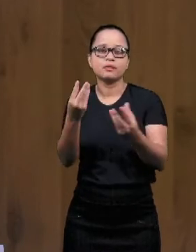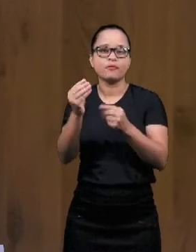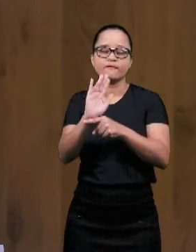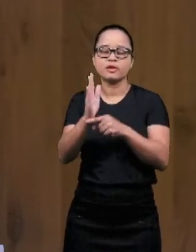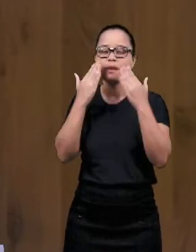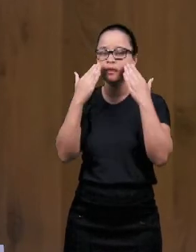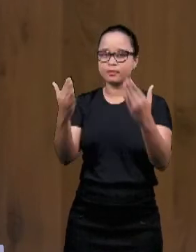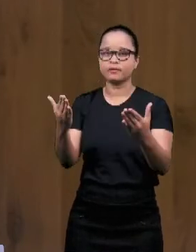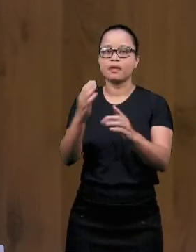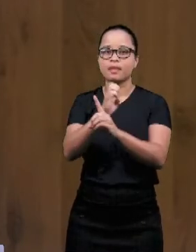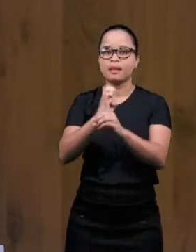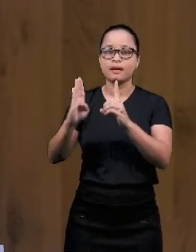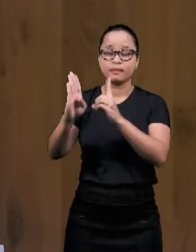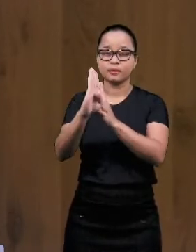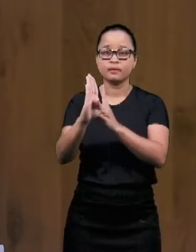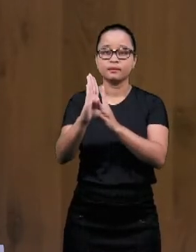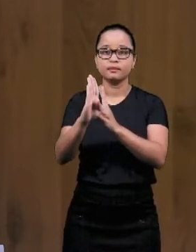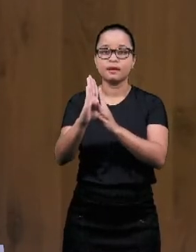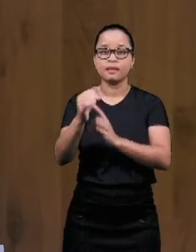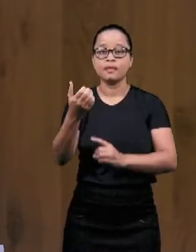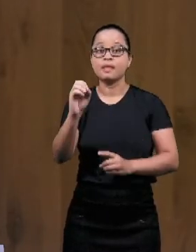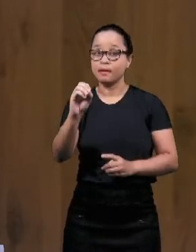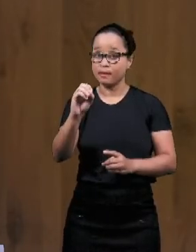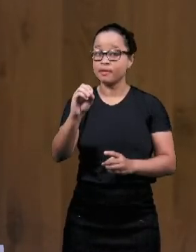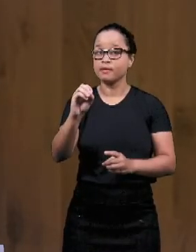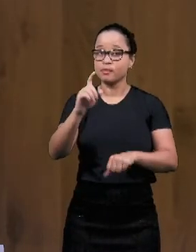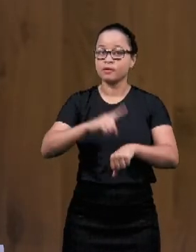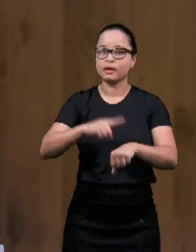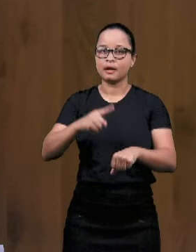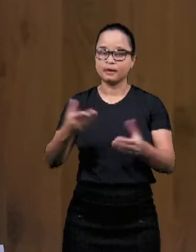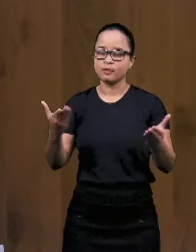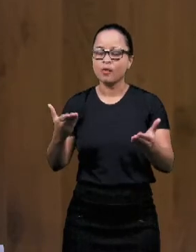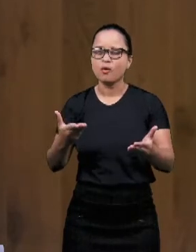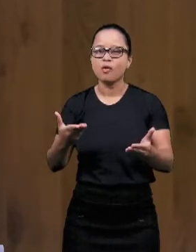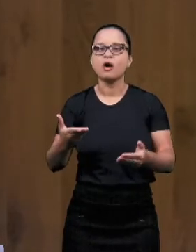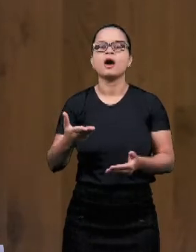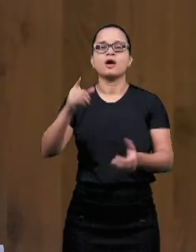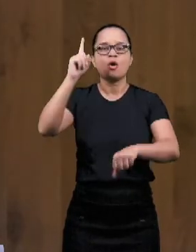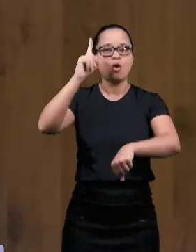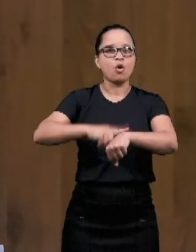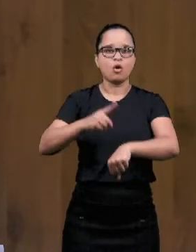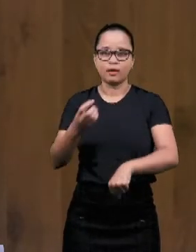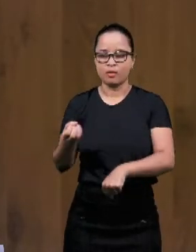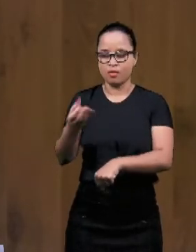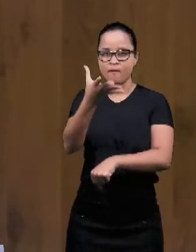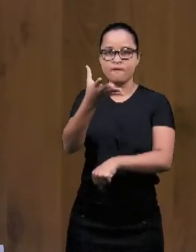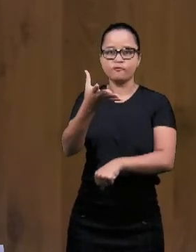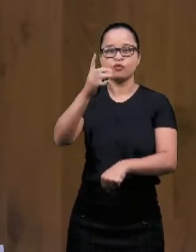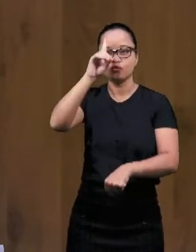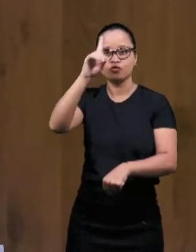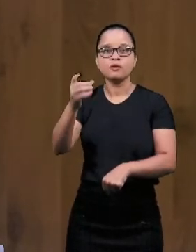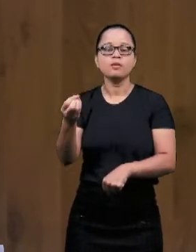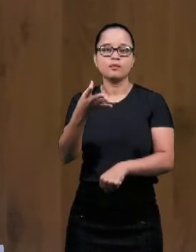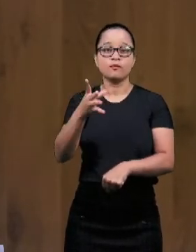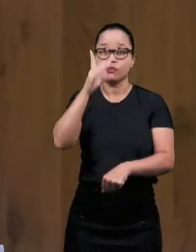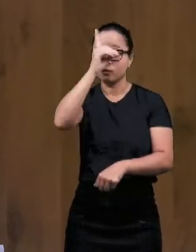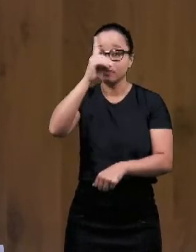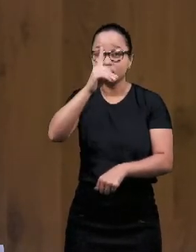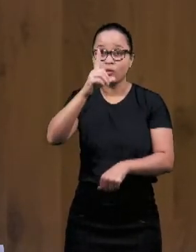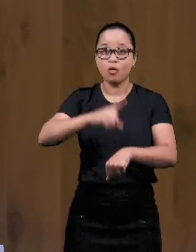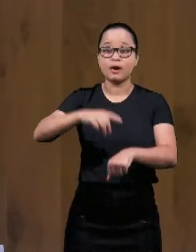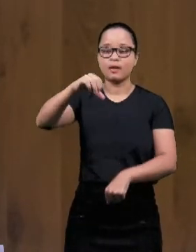Bíblica Dominical. E nós estamos aqui agora num novo horário, um novo dia, aos domingos, às 9h30 da manhã,